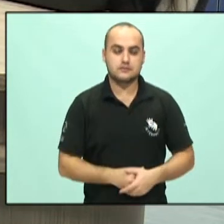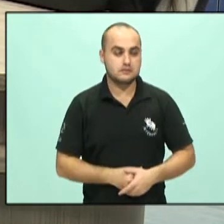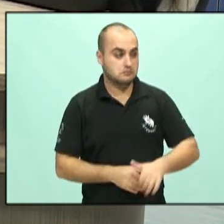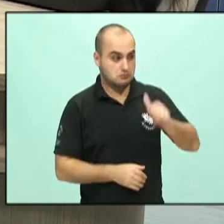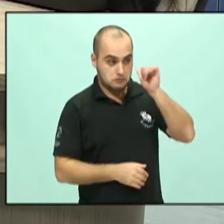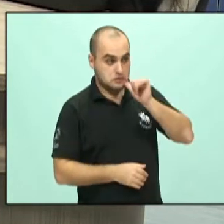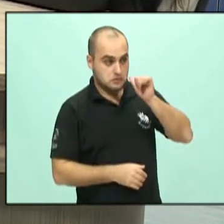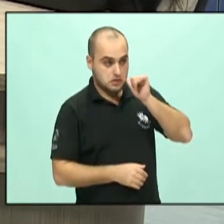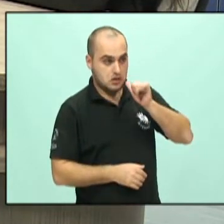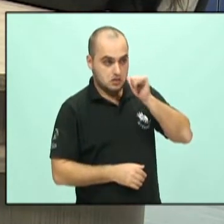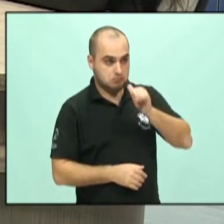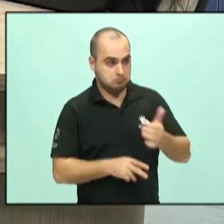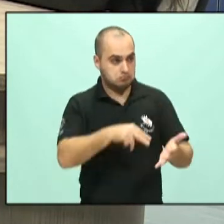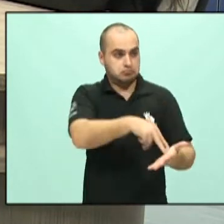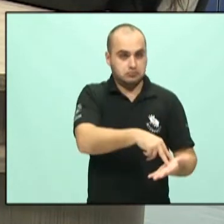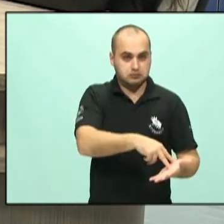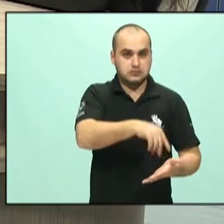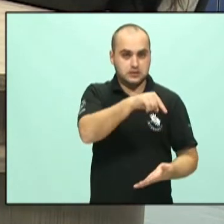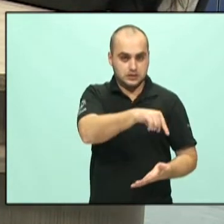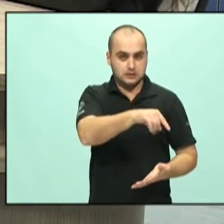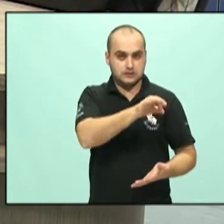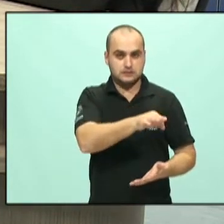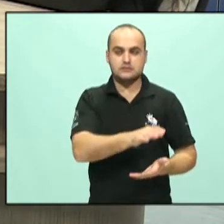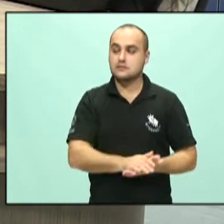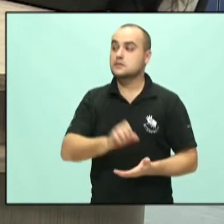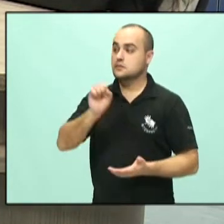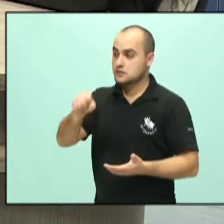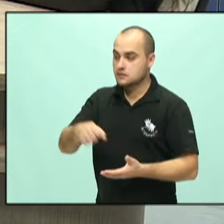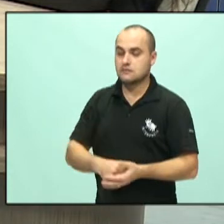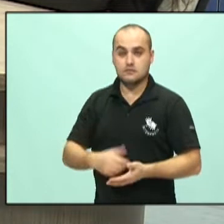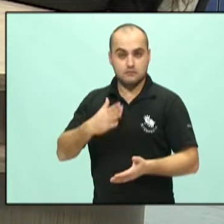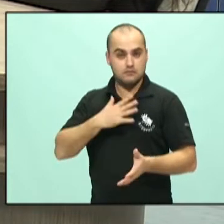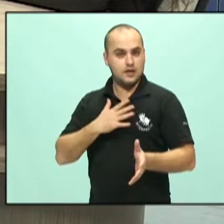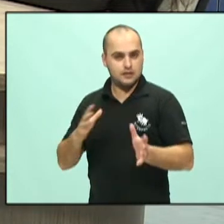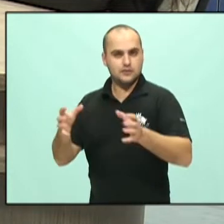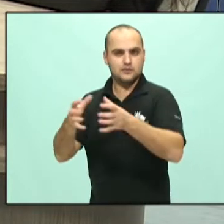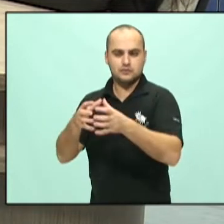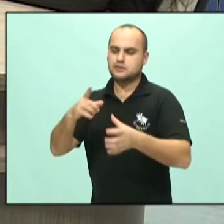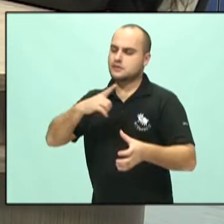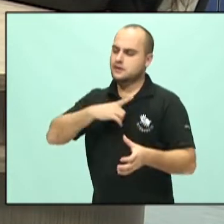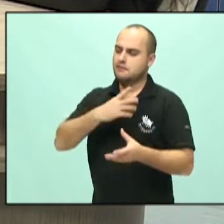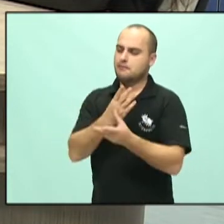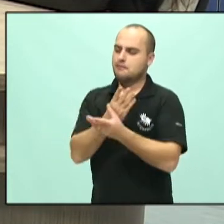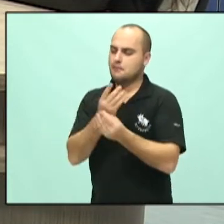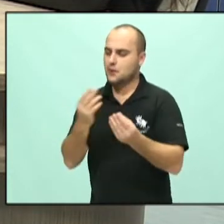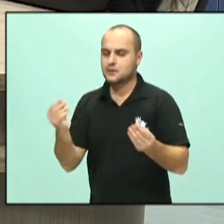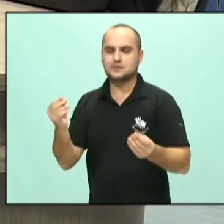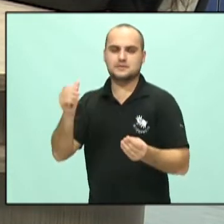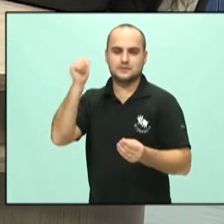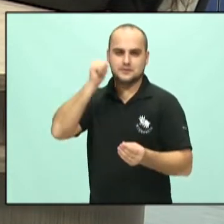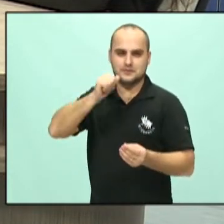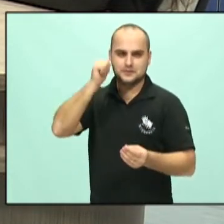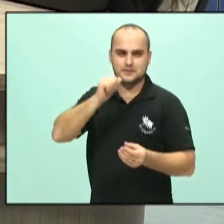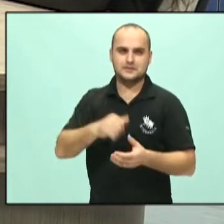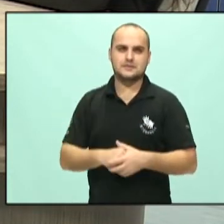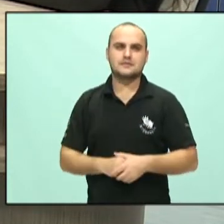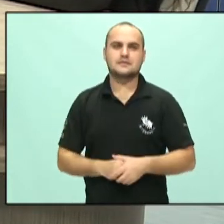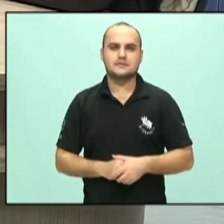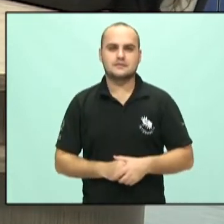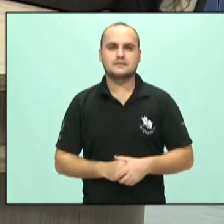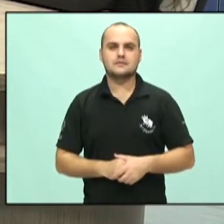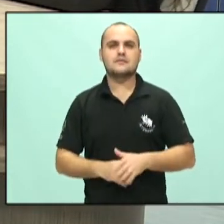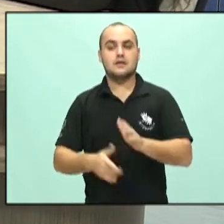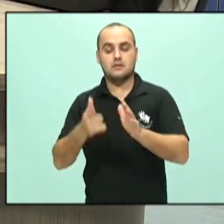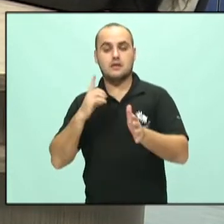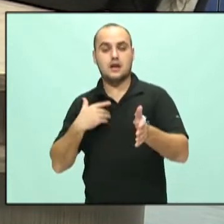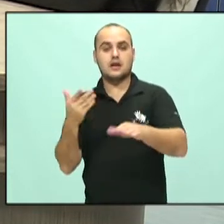espaço nesse segmento. Na nossa turma tem bastante, inclusive, quando a gente entrou foi uma força, assim, né? A